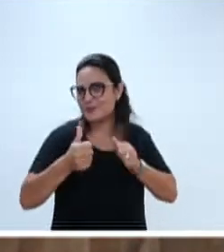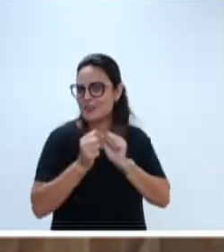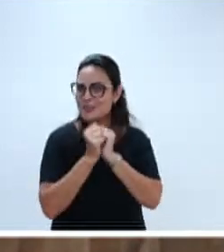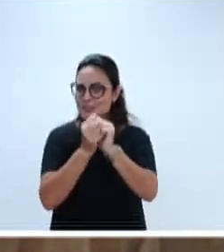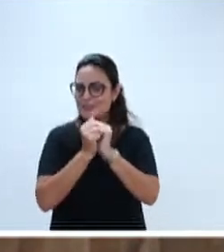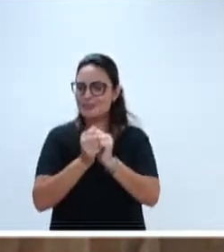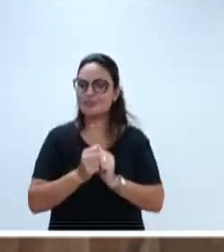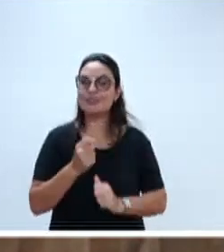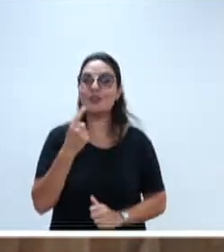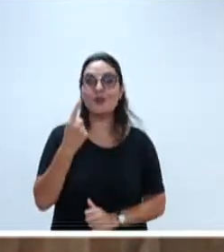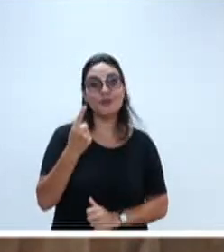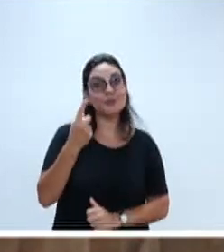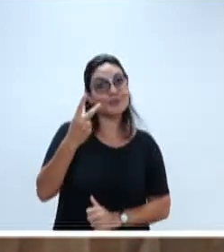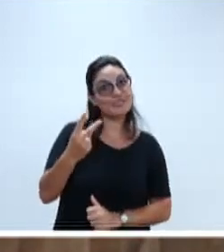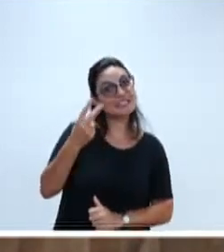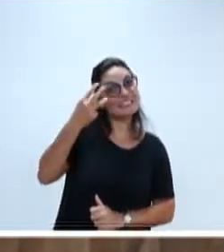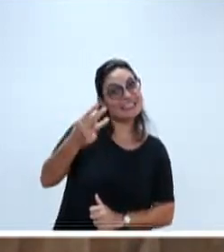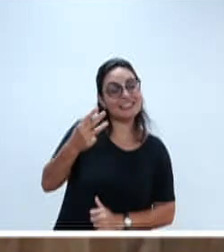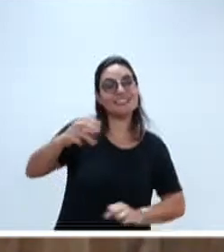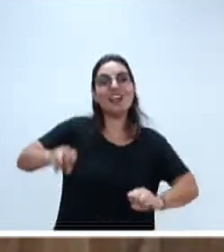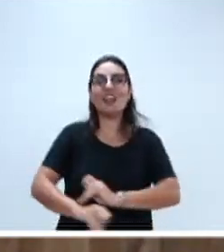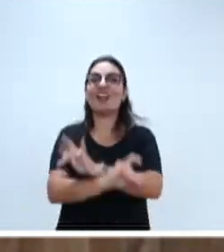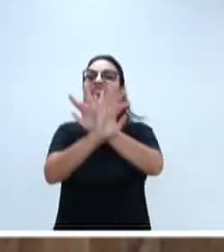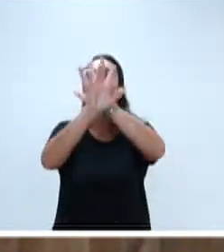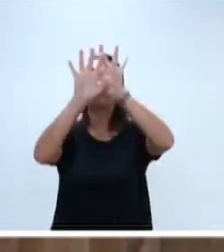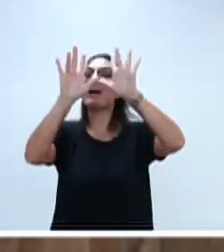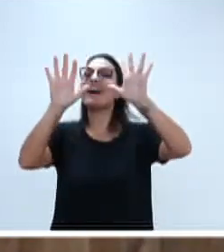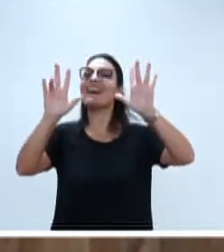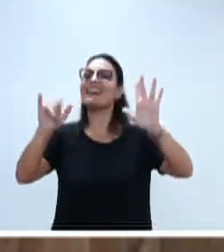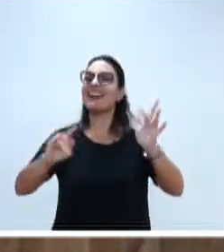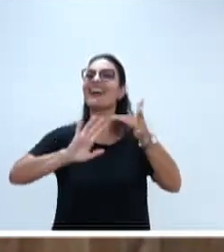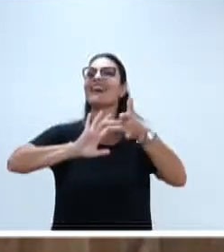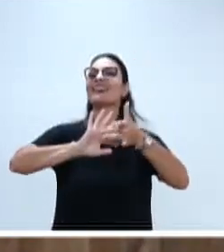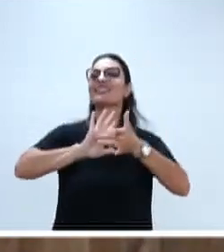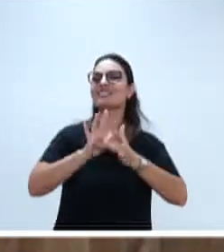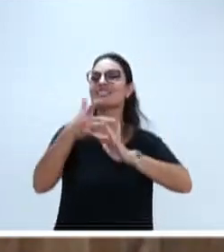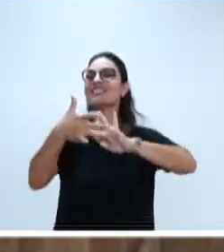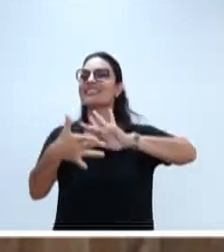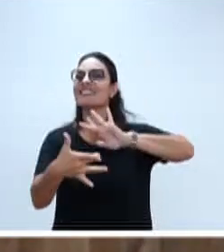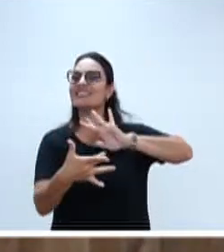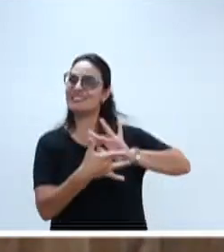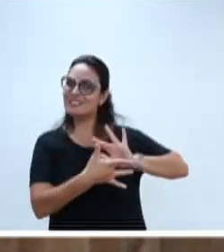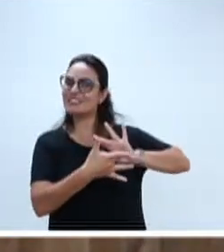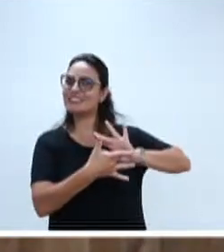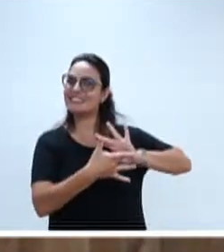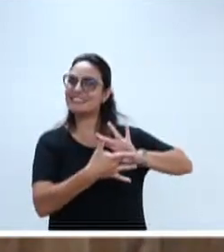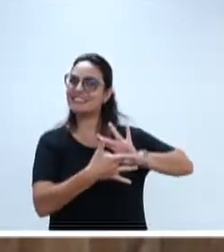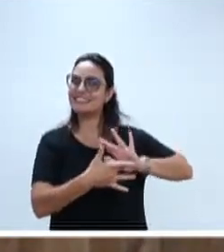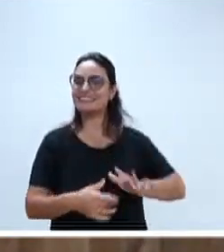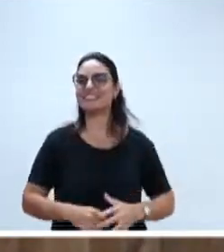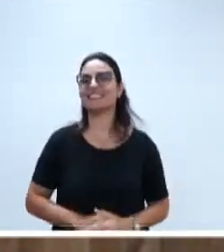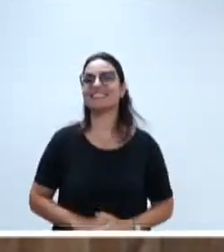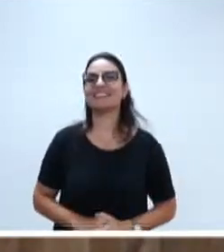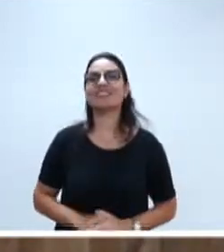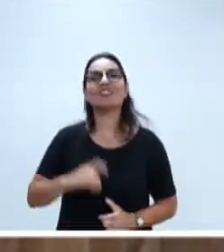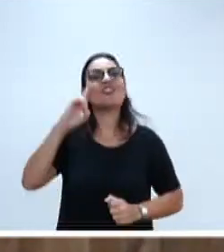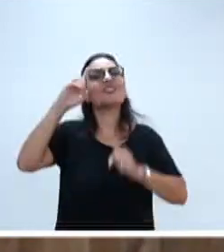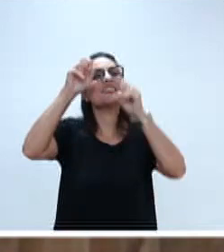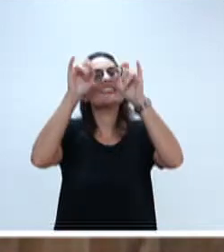mundo junto. Vai lá, um, dois, três. Glória a Jesus!